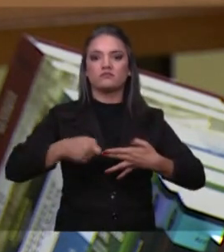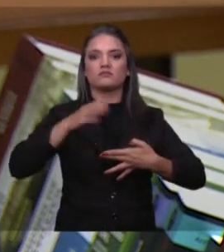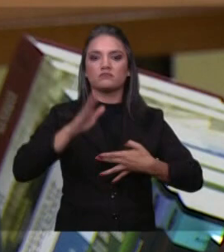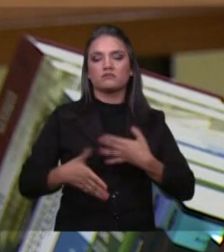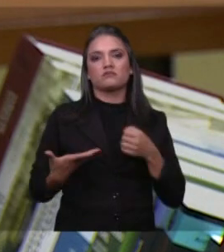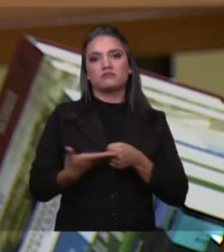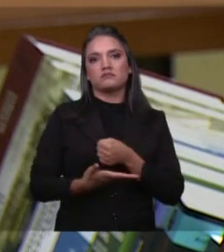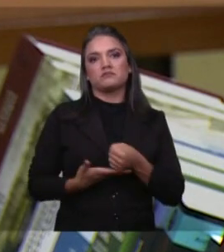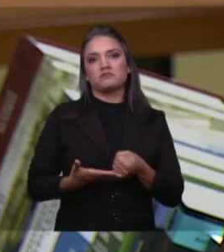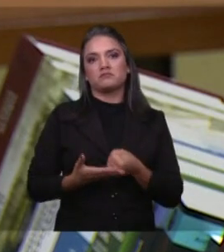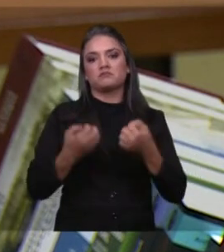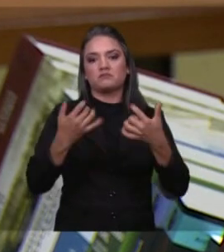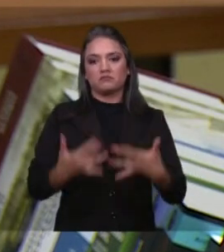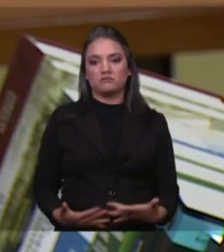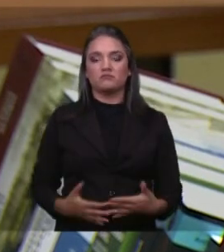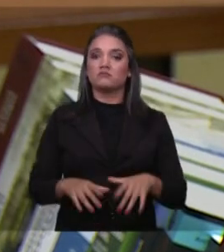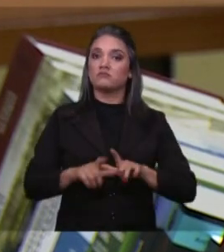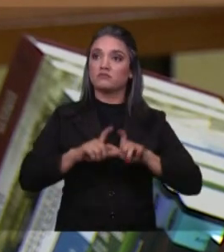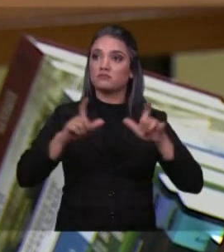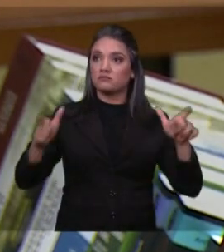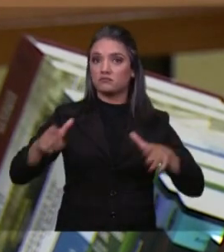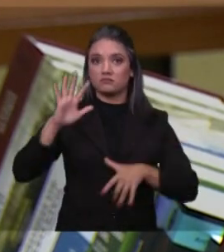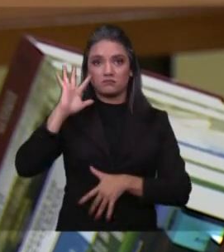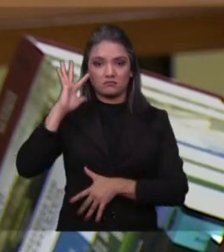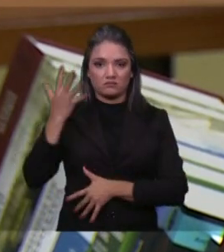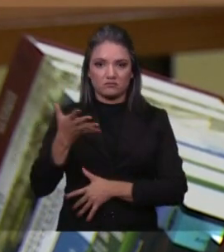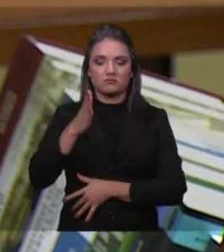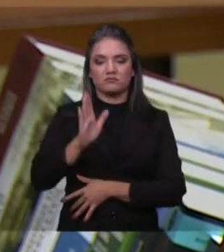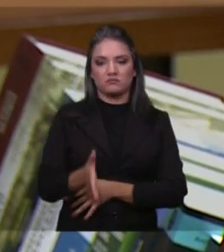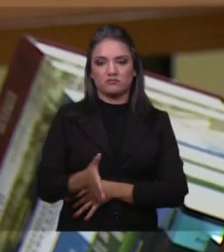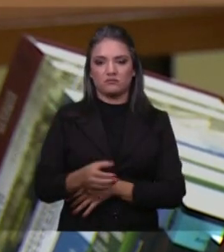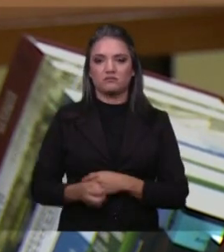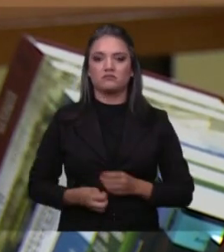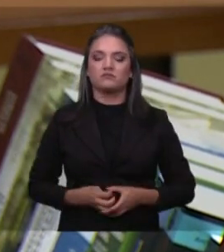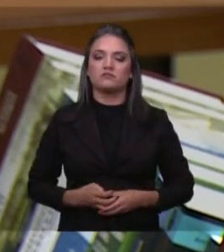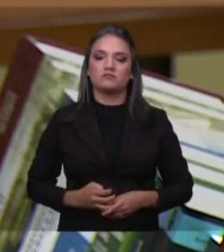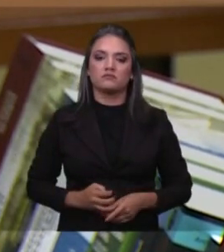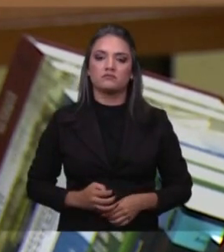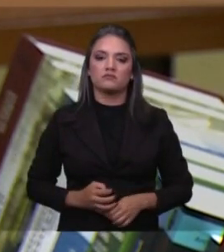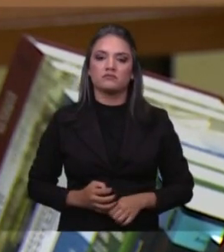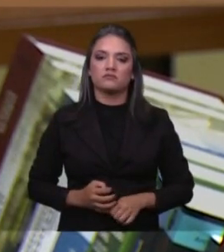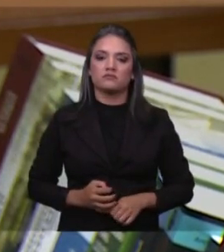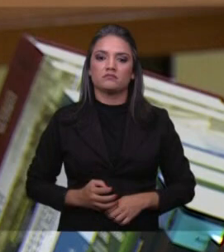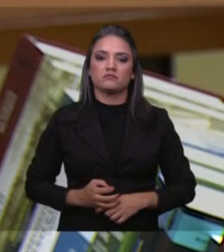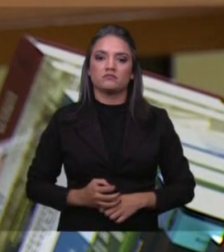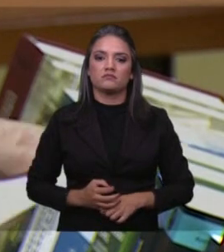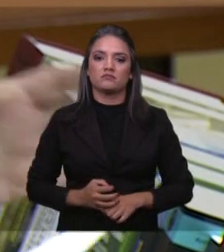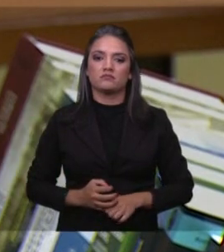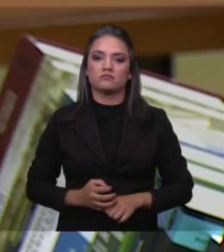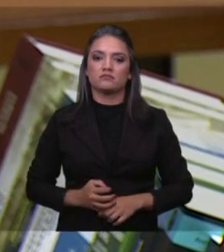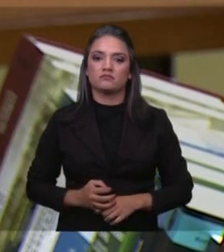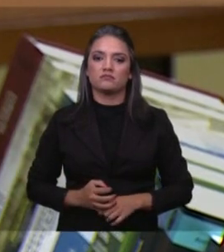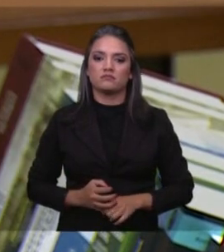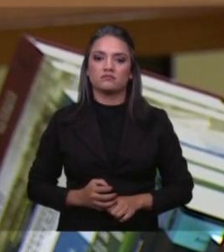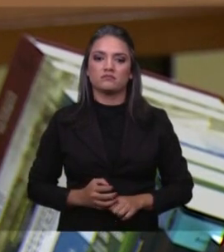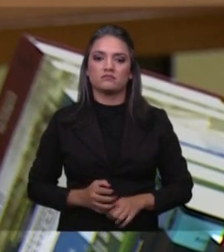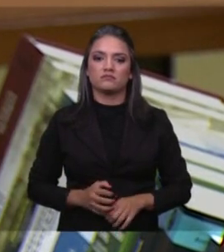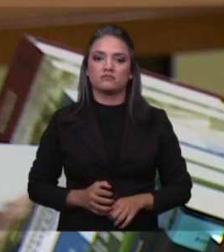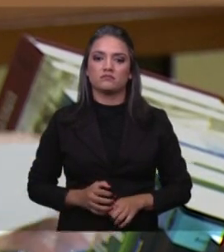foi decidido pela maioria do tribunal, do colegiado. Aí, aqui, eles trazem uma